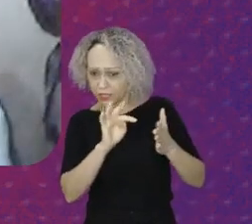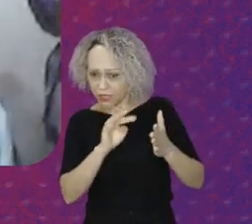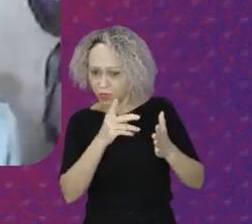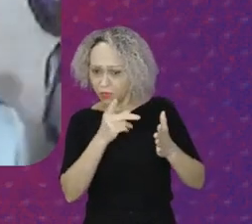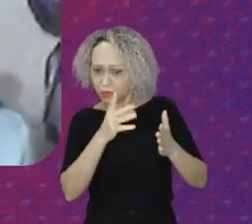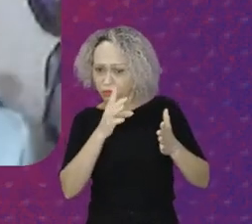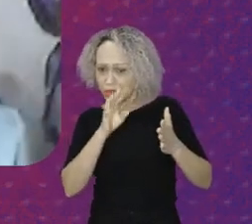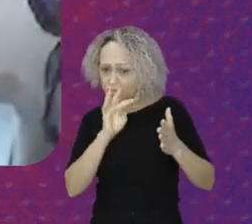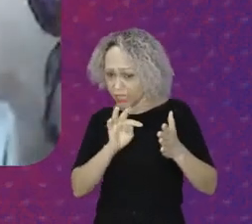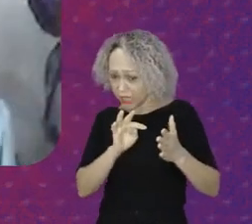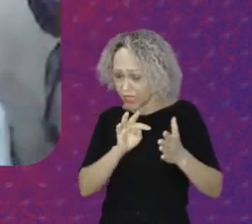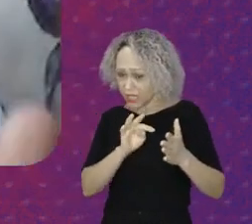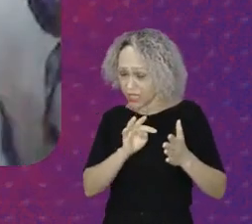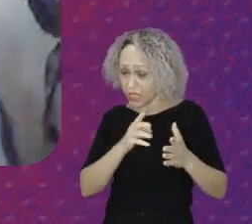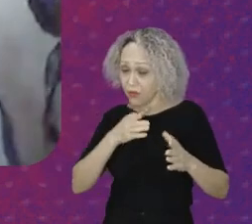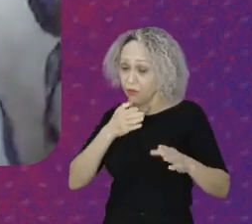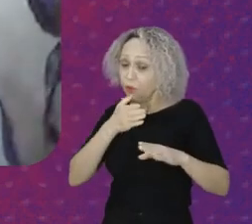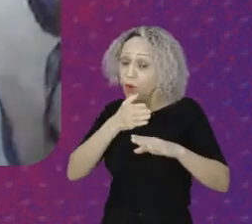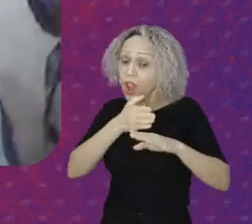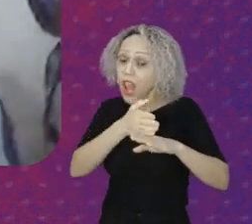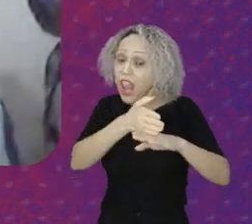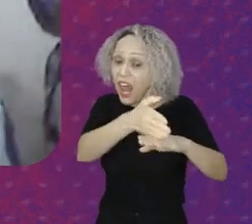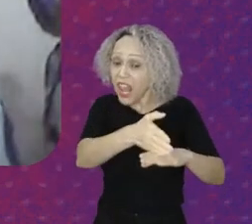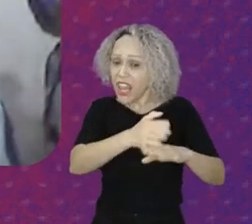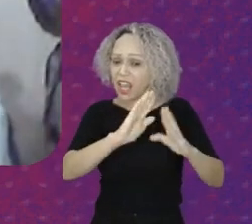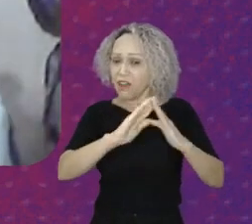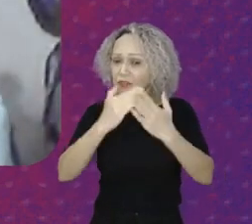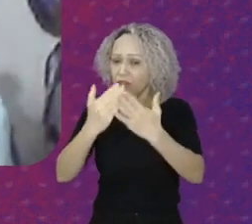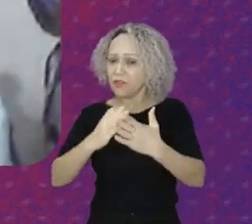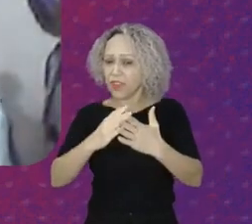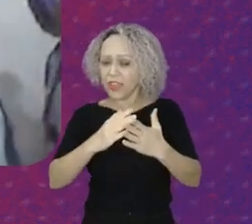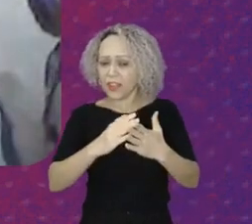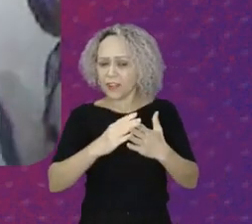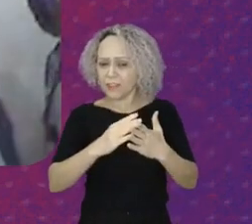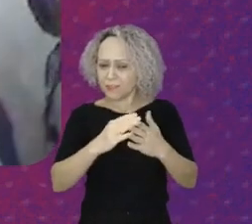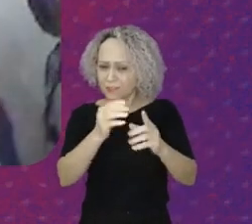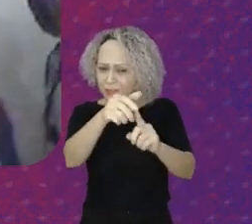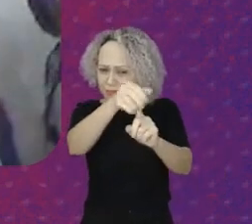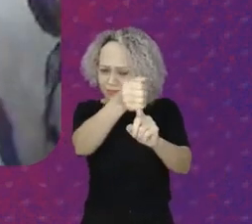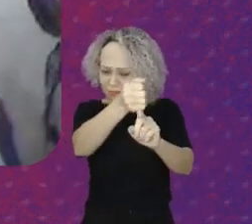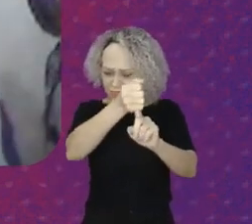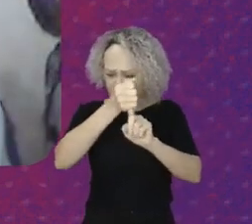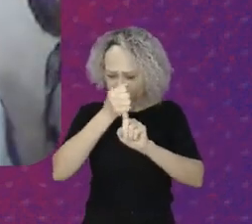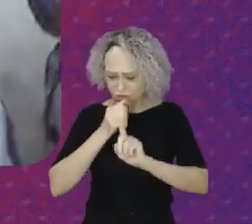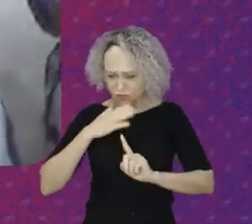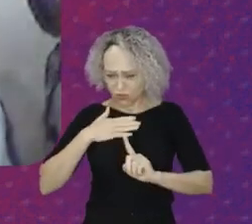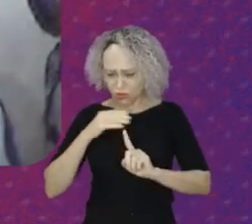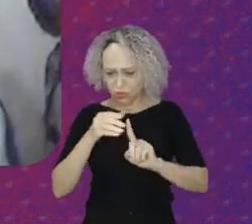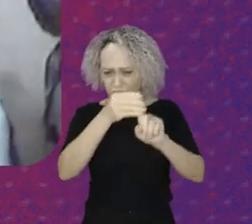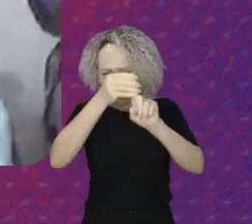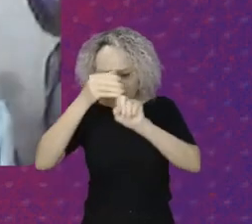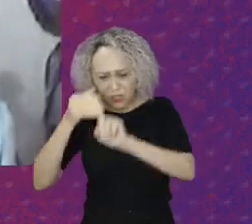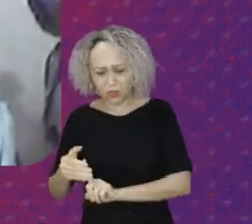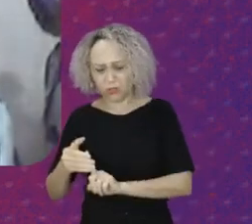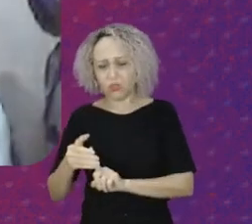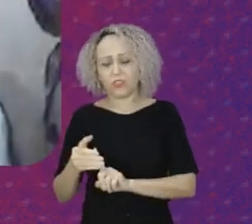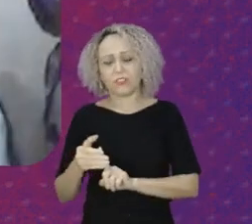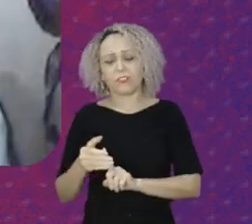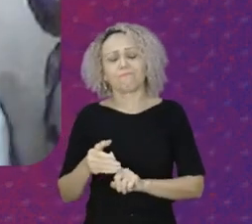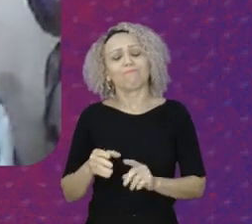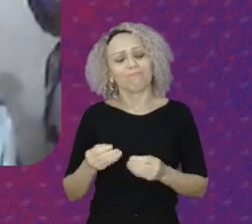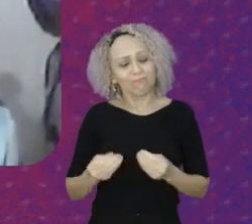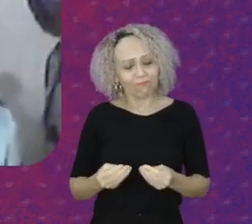me buscou, o partido que, desde a sua fundação, deu atenção para as bandeiras de